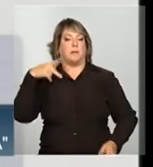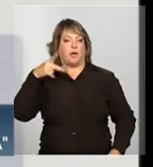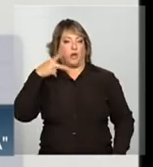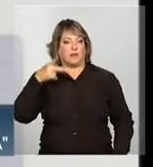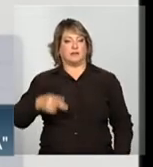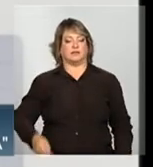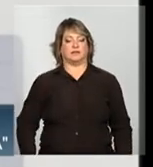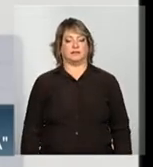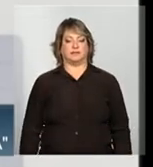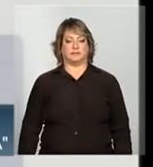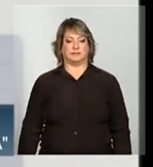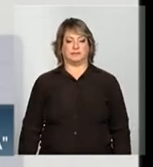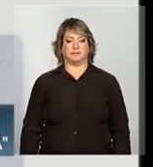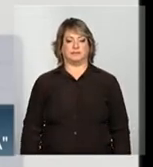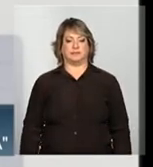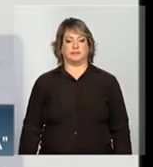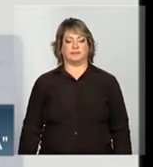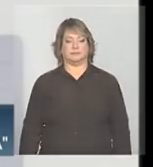política.